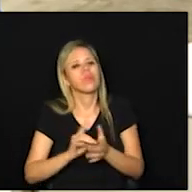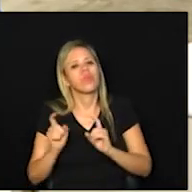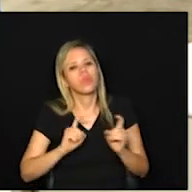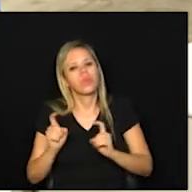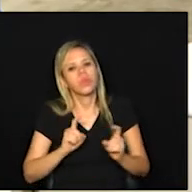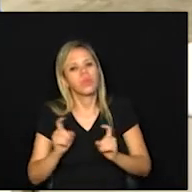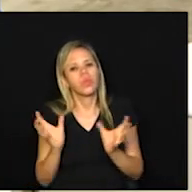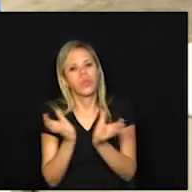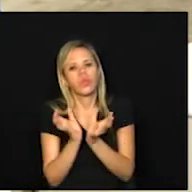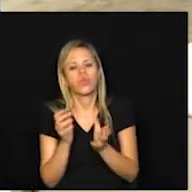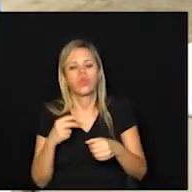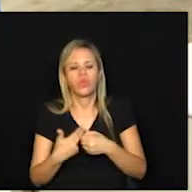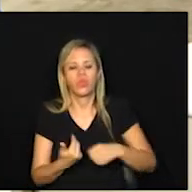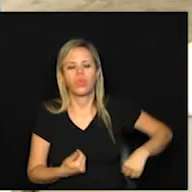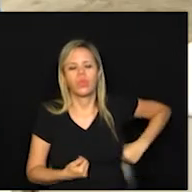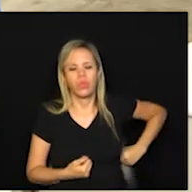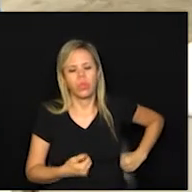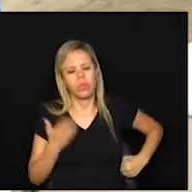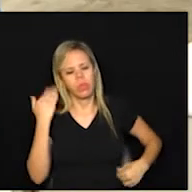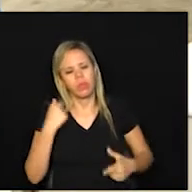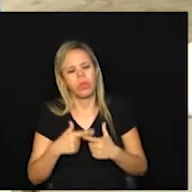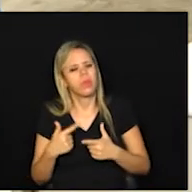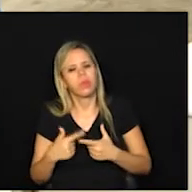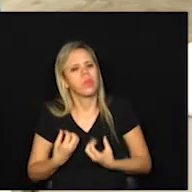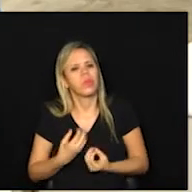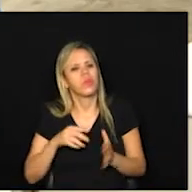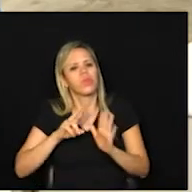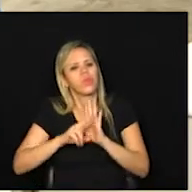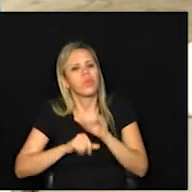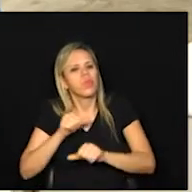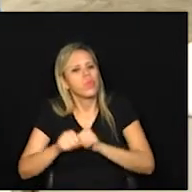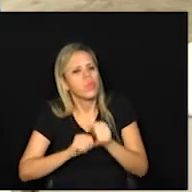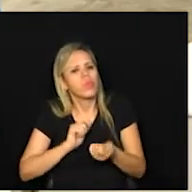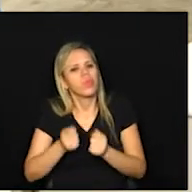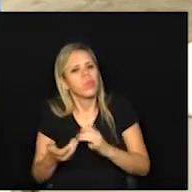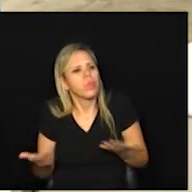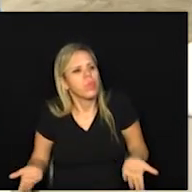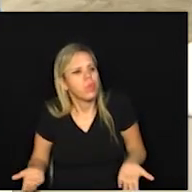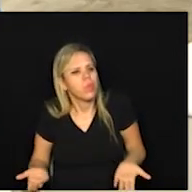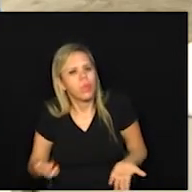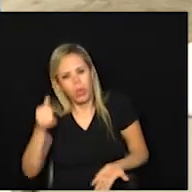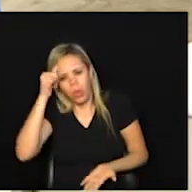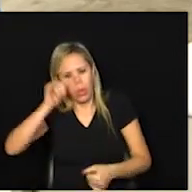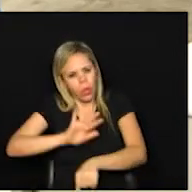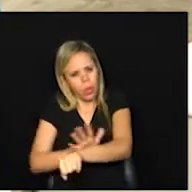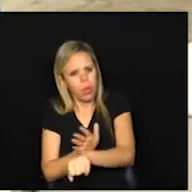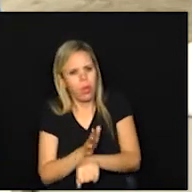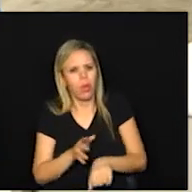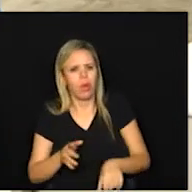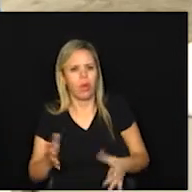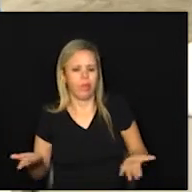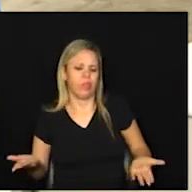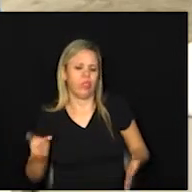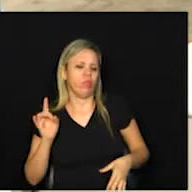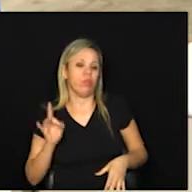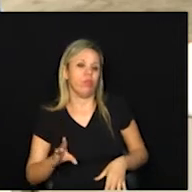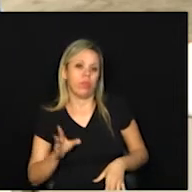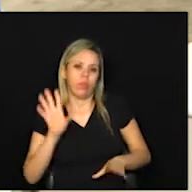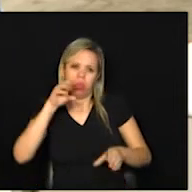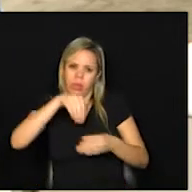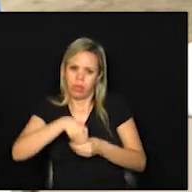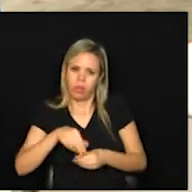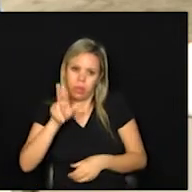reuniões com a Unicamp para justamente ter essas medidas de combate ao racismo, não só